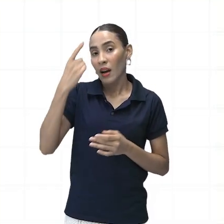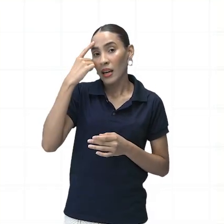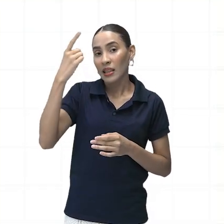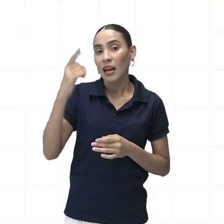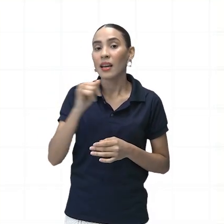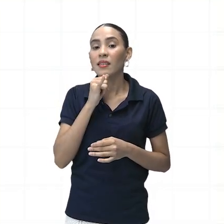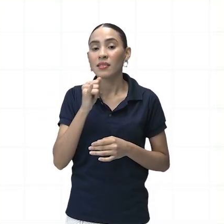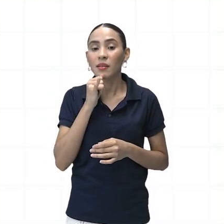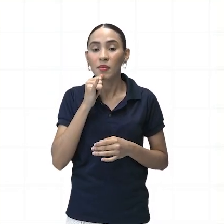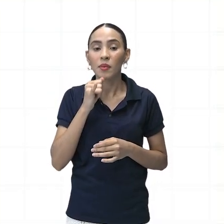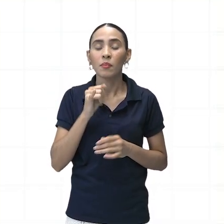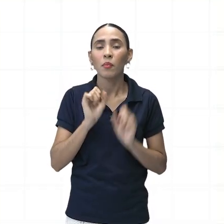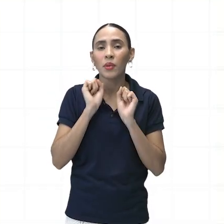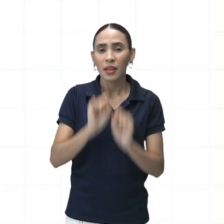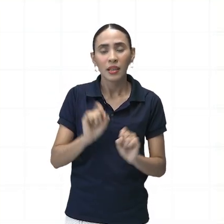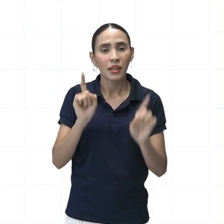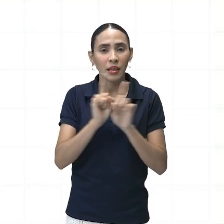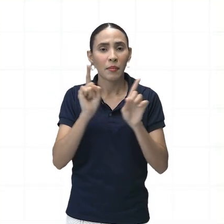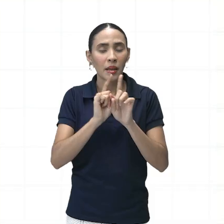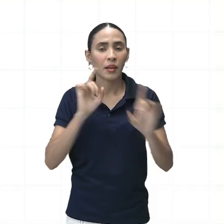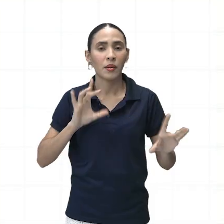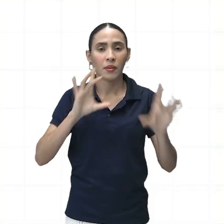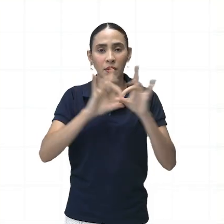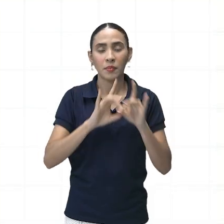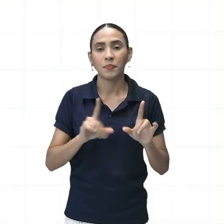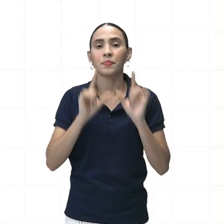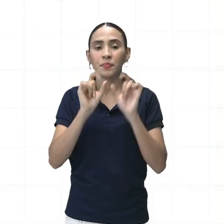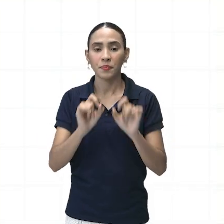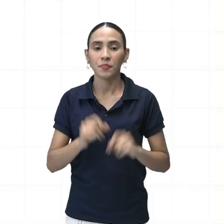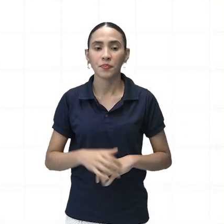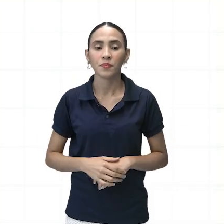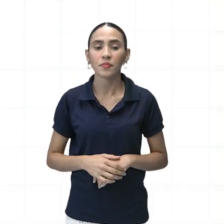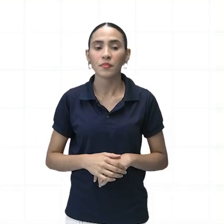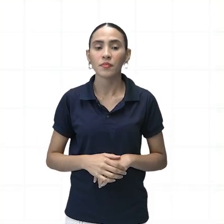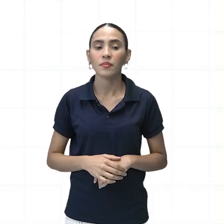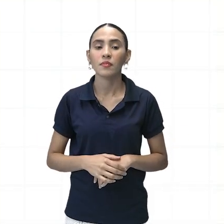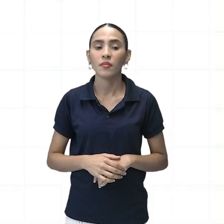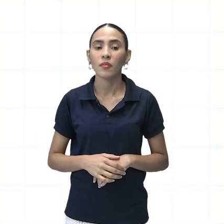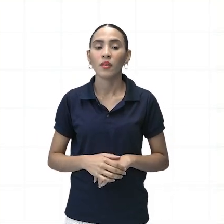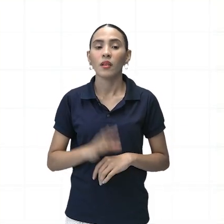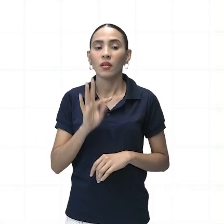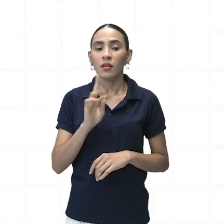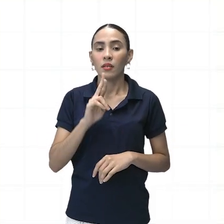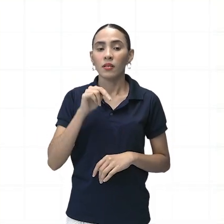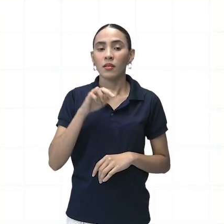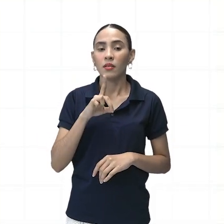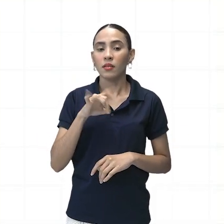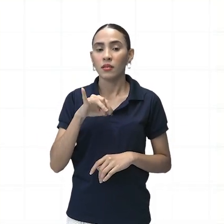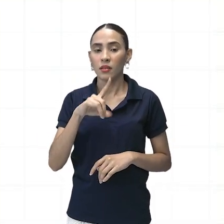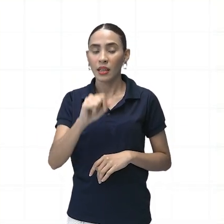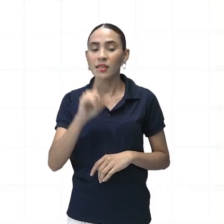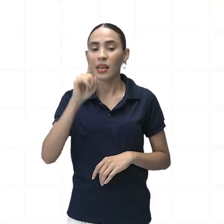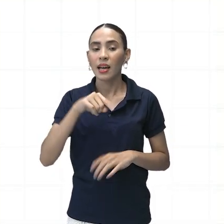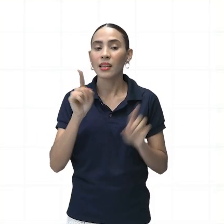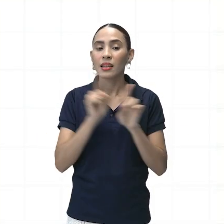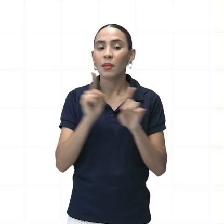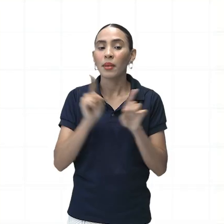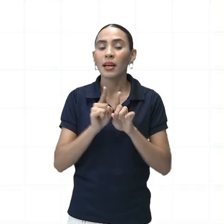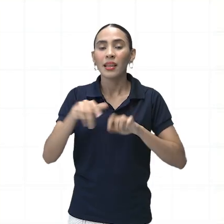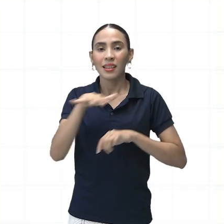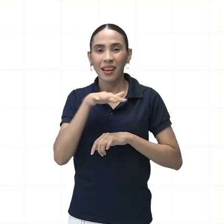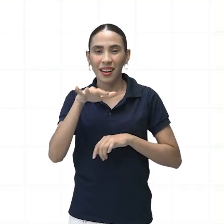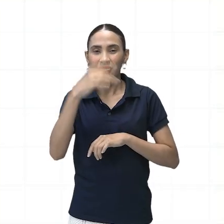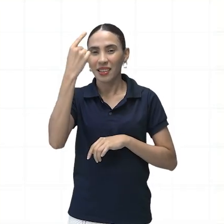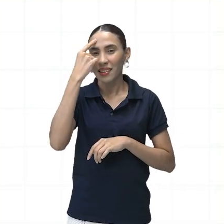de transcendência, nós poderíamos também elencar que a transcendência vem também da dimensão